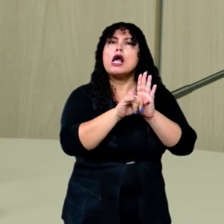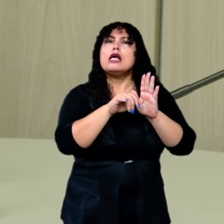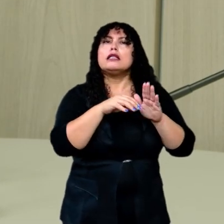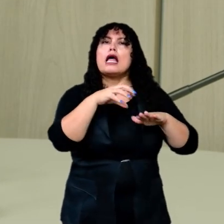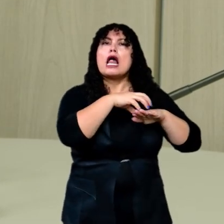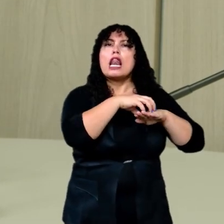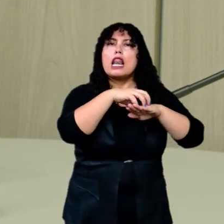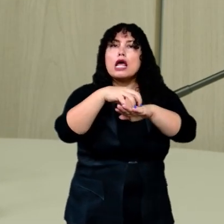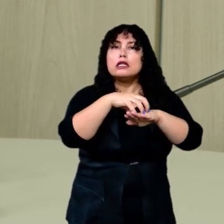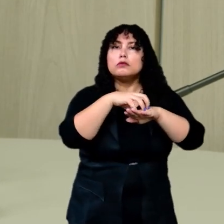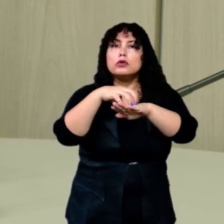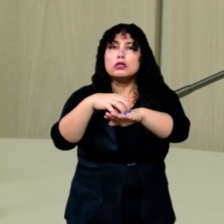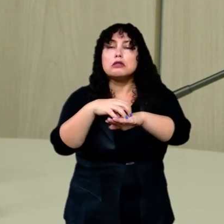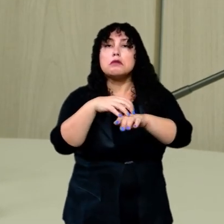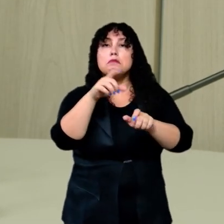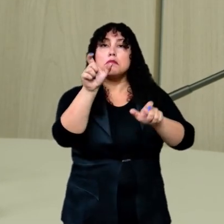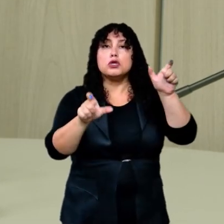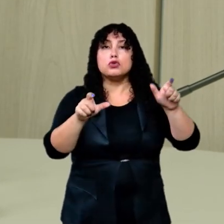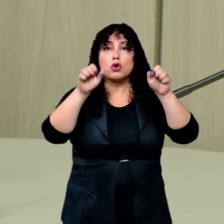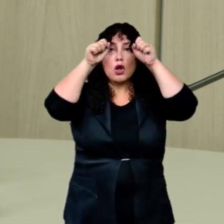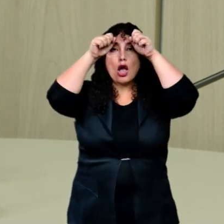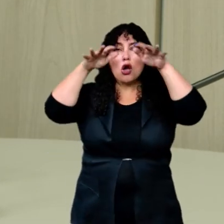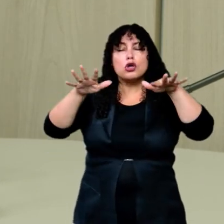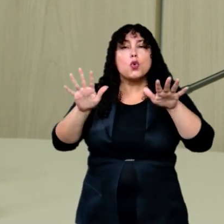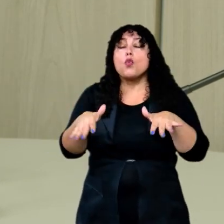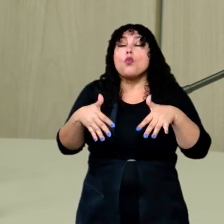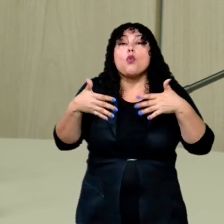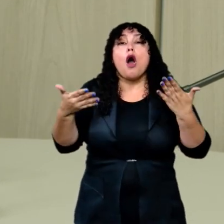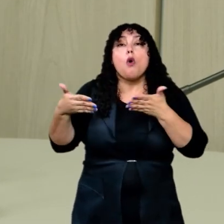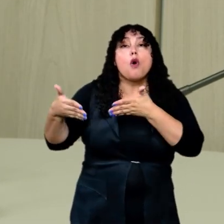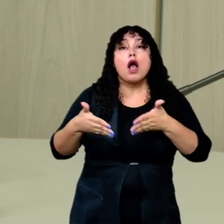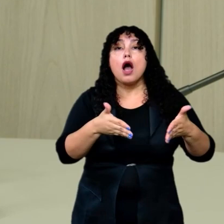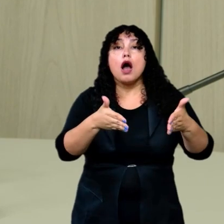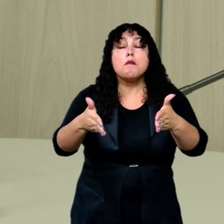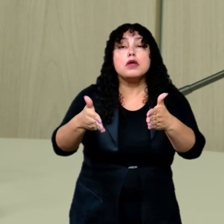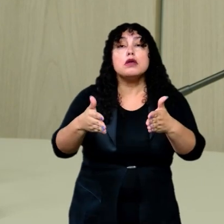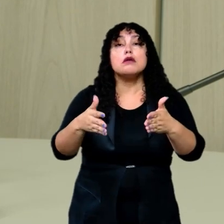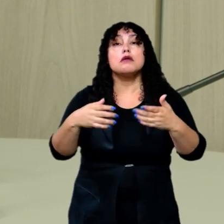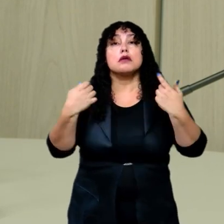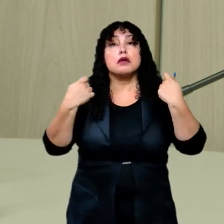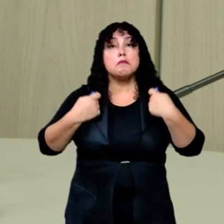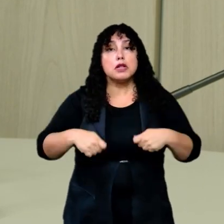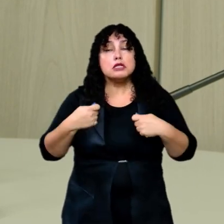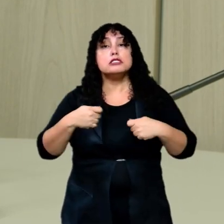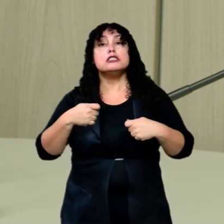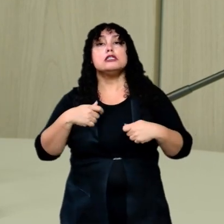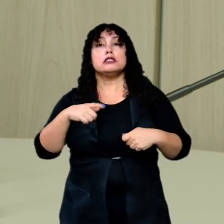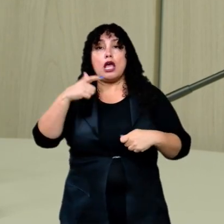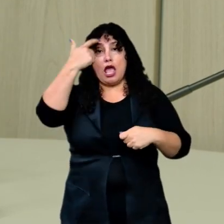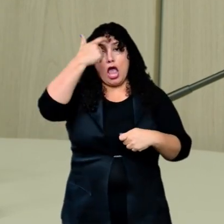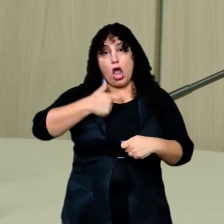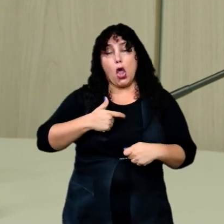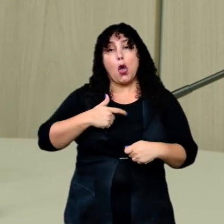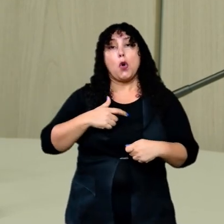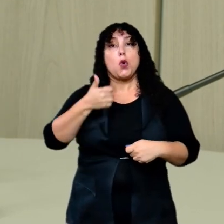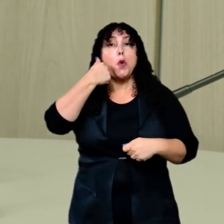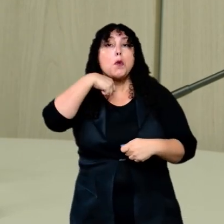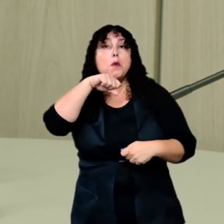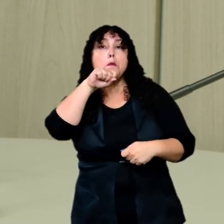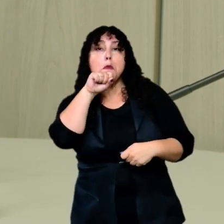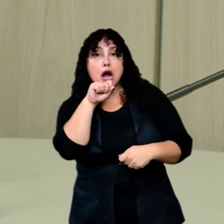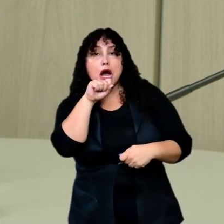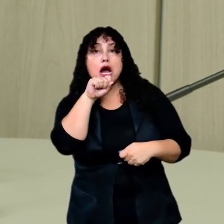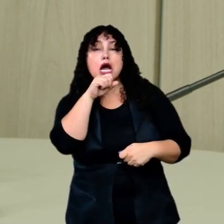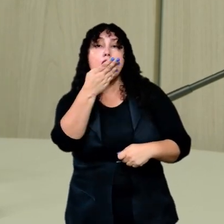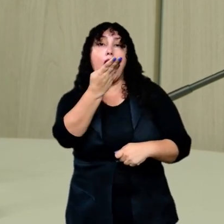transportando alguém com autismo, quais são os caminhos que a pessoa tem que percorrer? No caso, eu enquanto mãe, ou